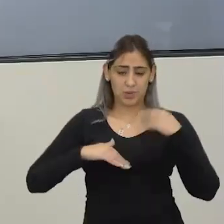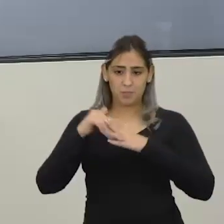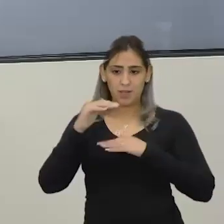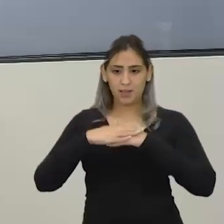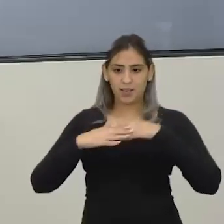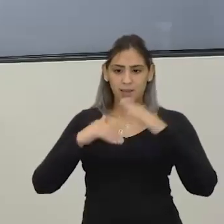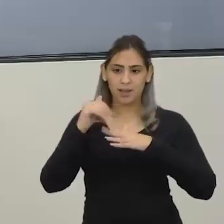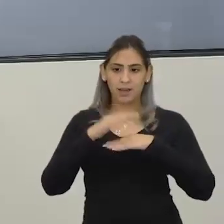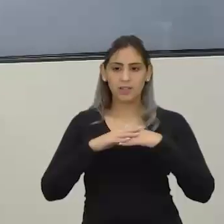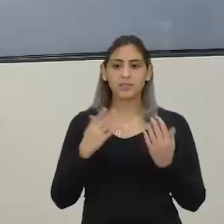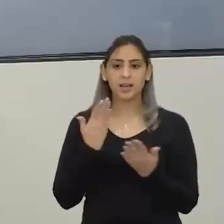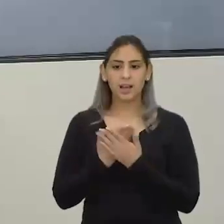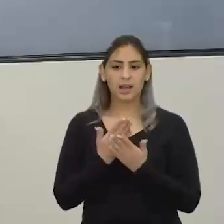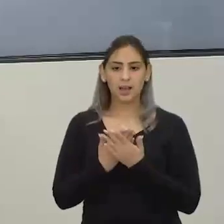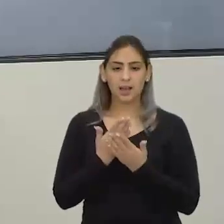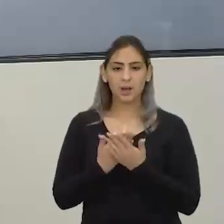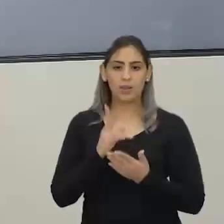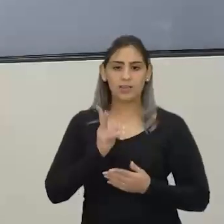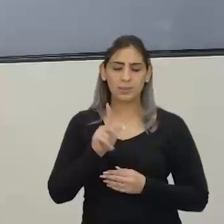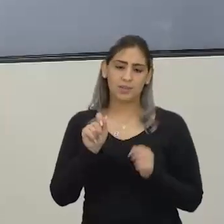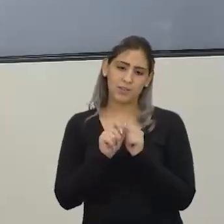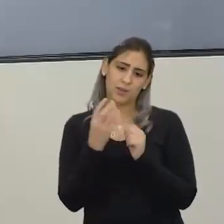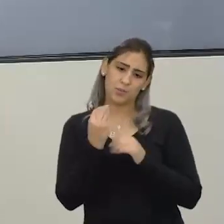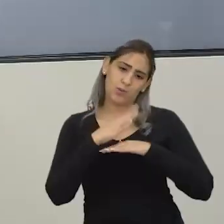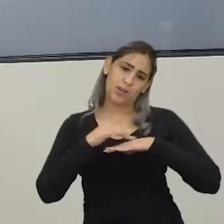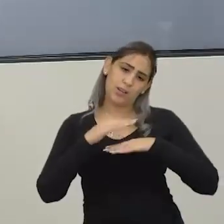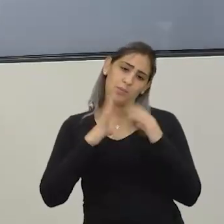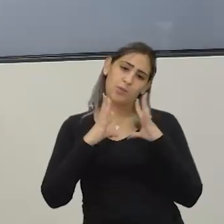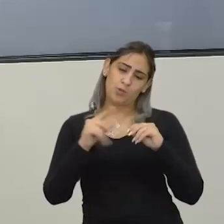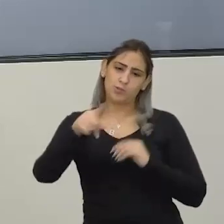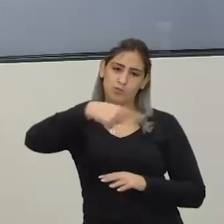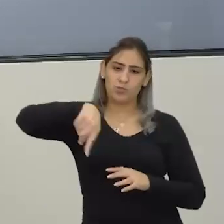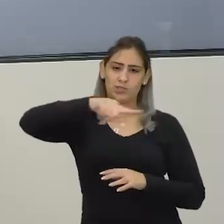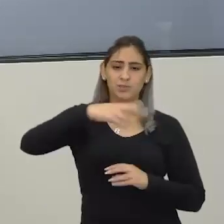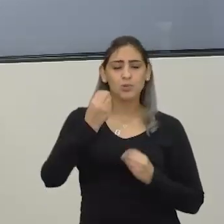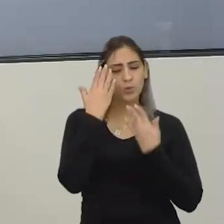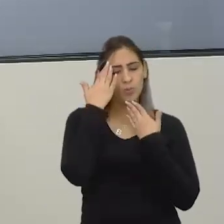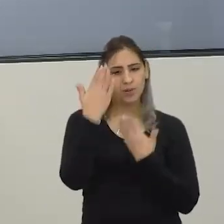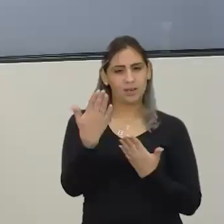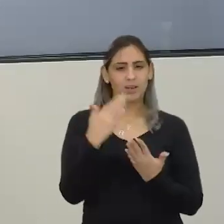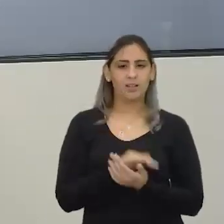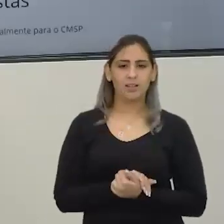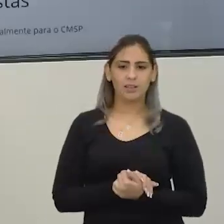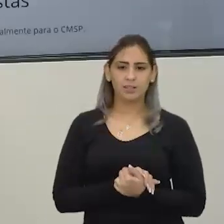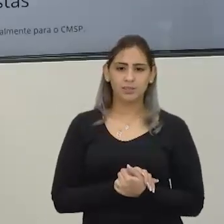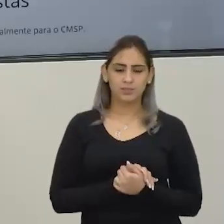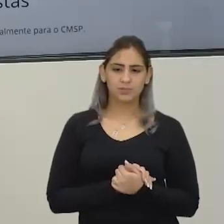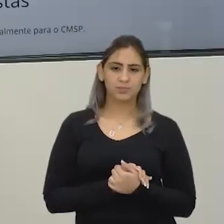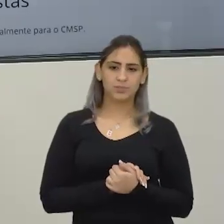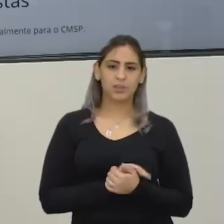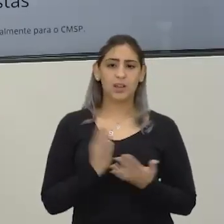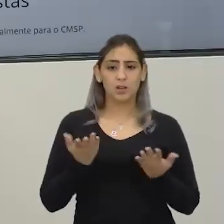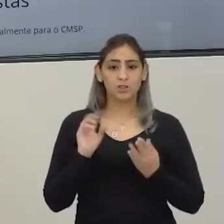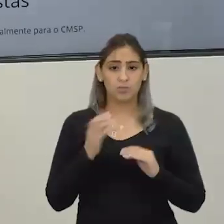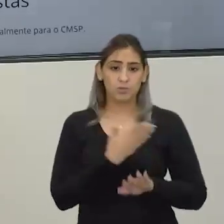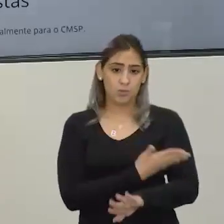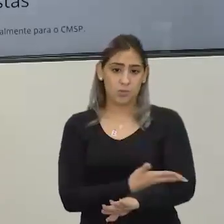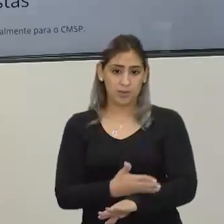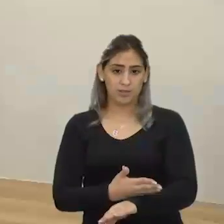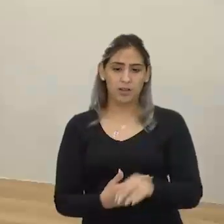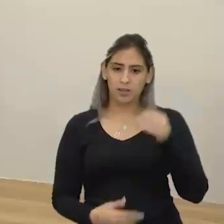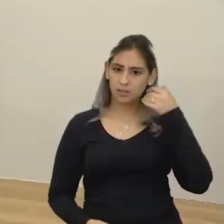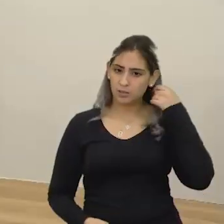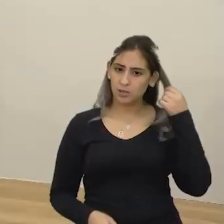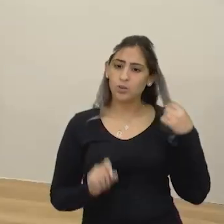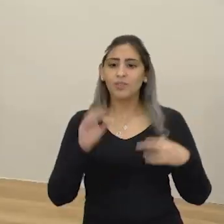materiais, né? Então, a aula é sempre feita com muito carinho para todos vocês. Muito obrigada, tá, gente? E aí, né, já vamos começar aí com o que a gente